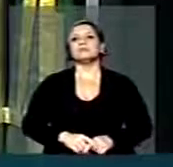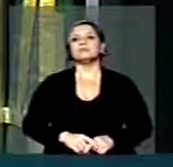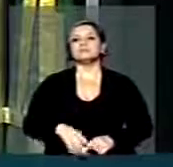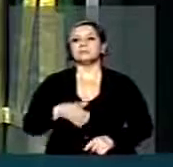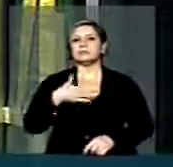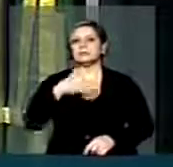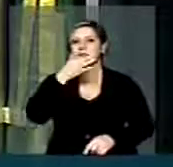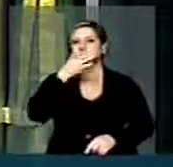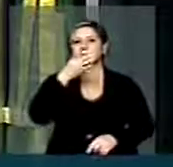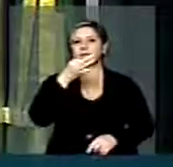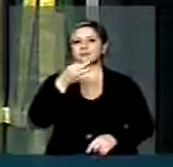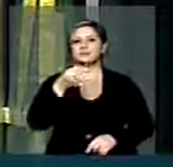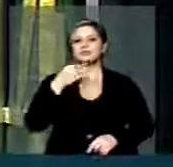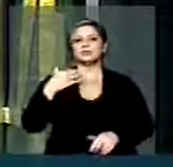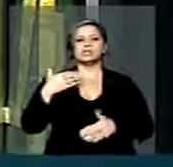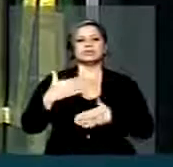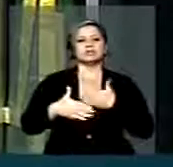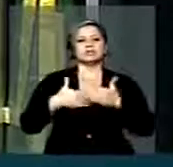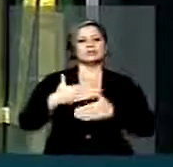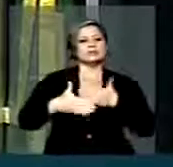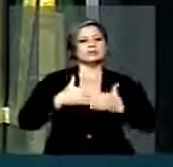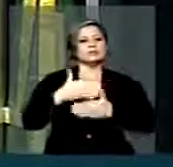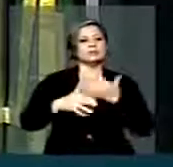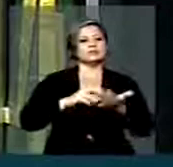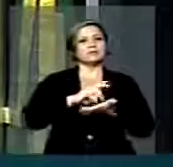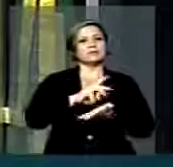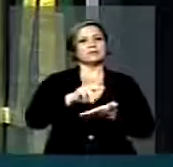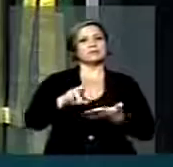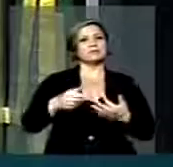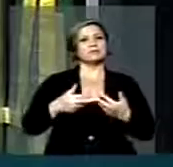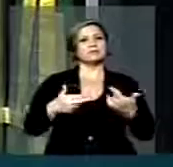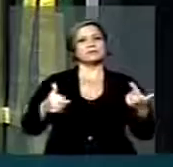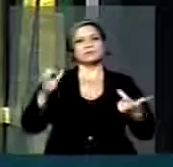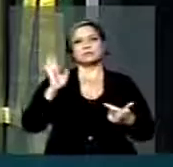na minha opinião, nós estamos desvirtuando várias coisas do Brasil.